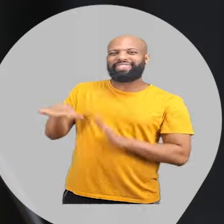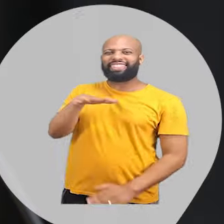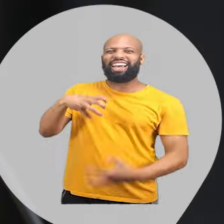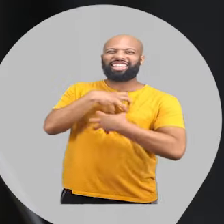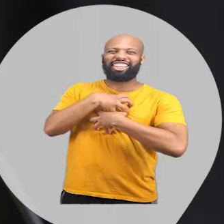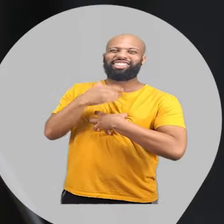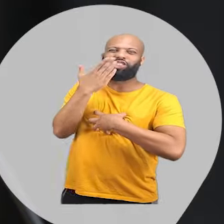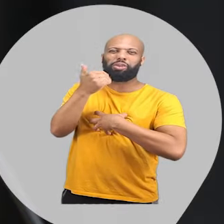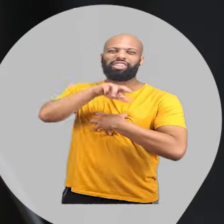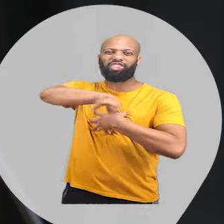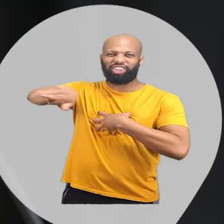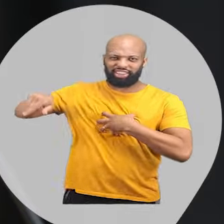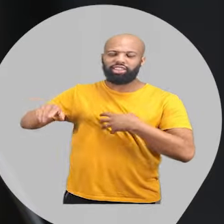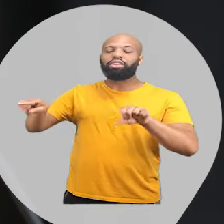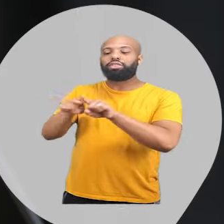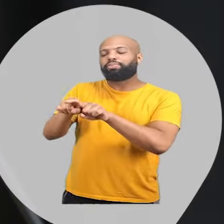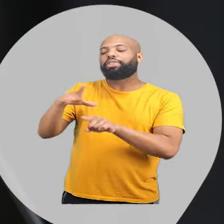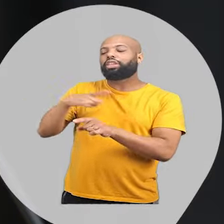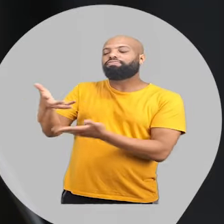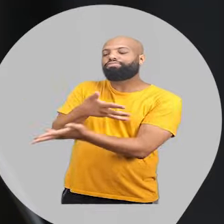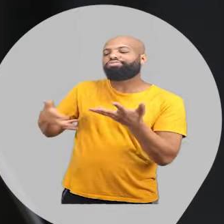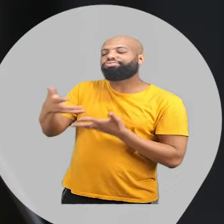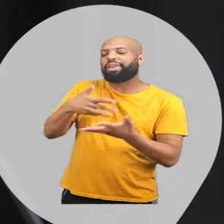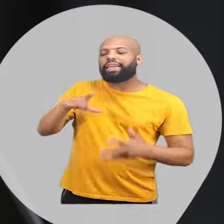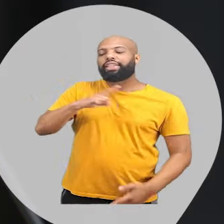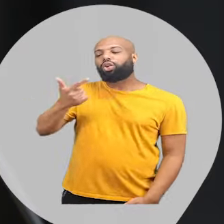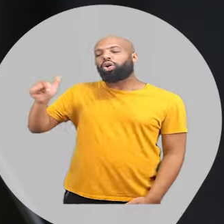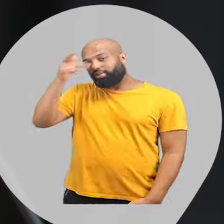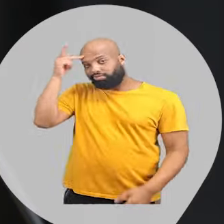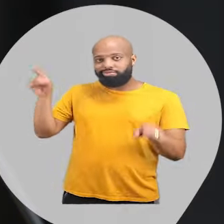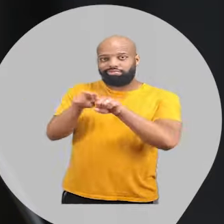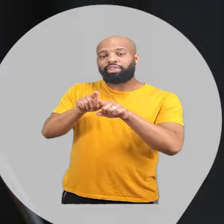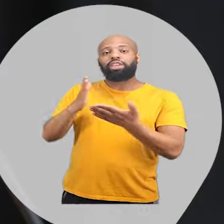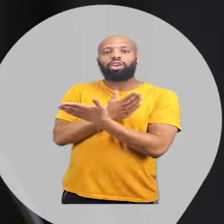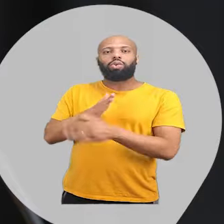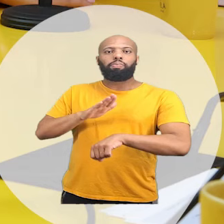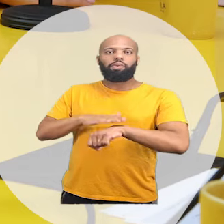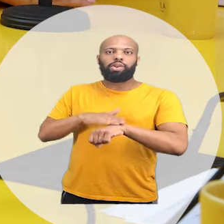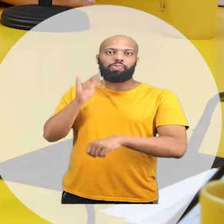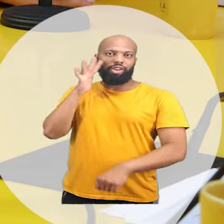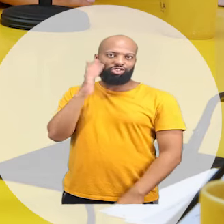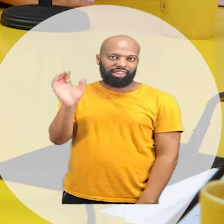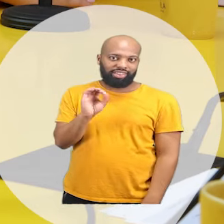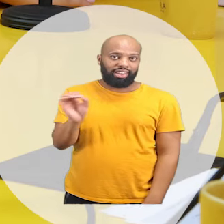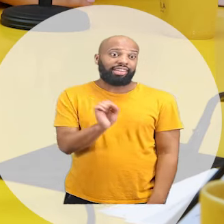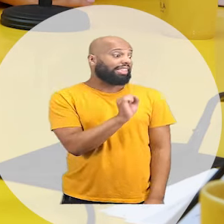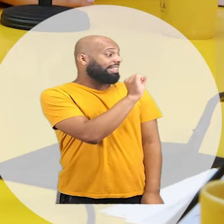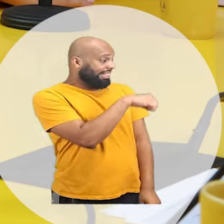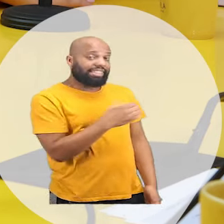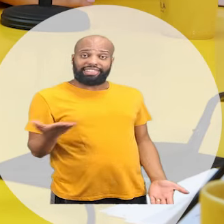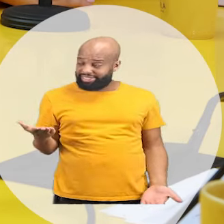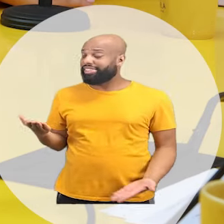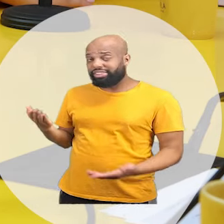gastronomia e de todo mundo né porque você acaba também envolvendo outras pessoas que às vezes você nem imagina né sim total